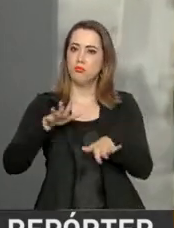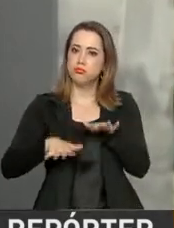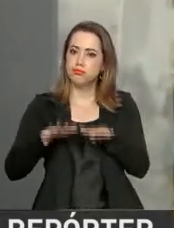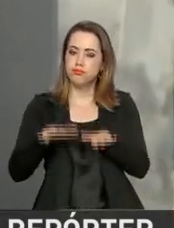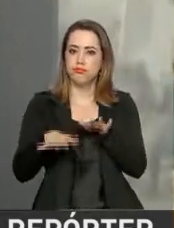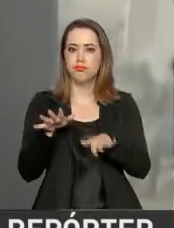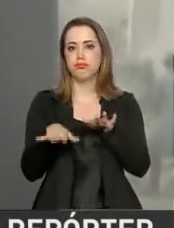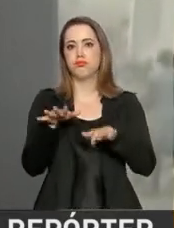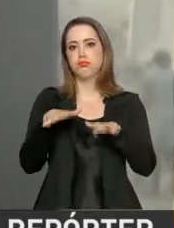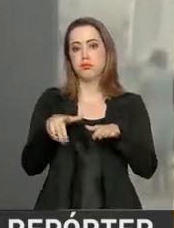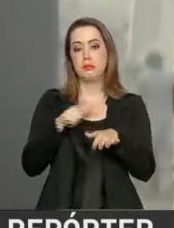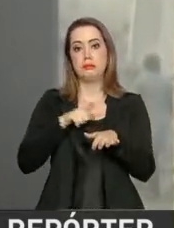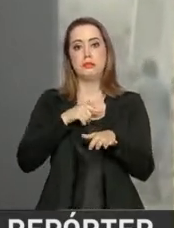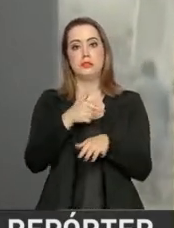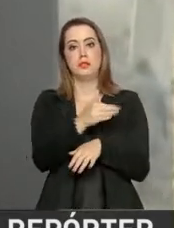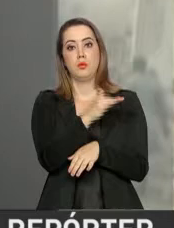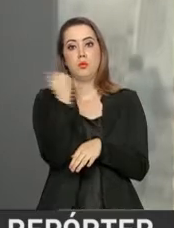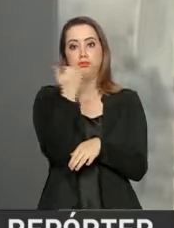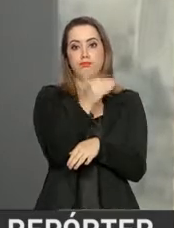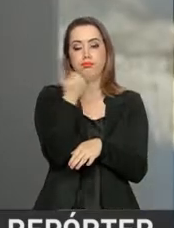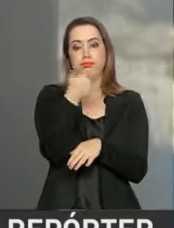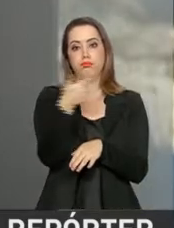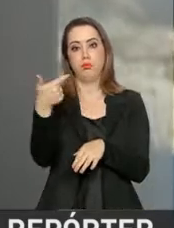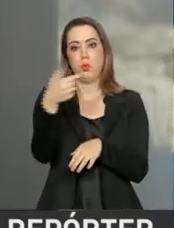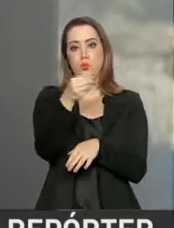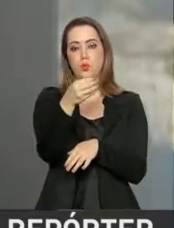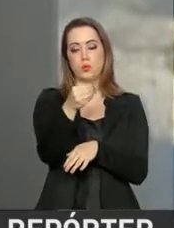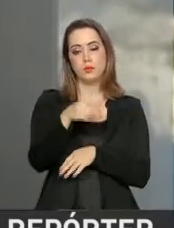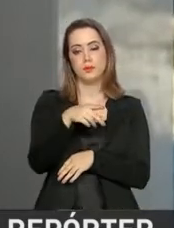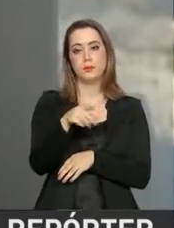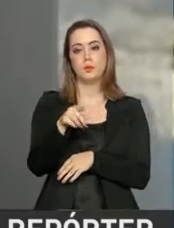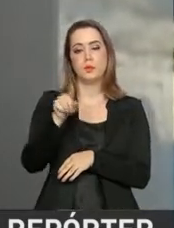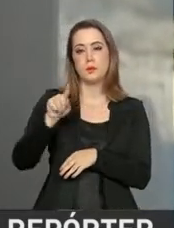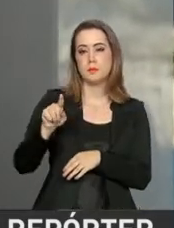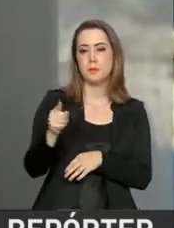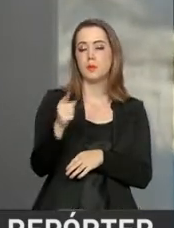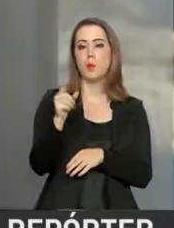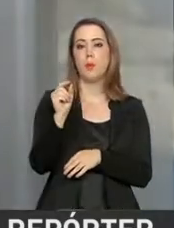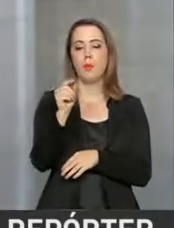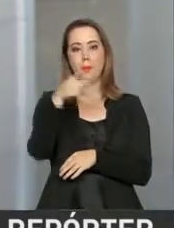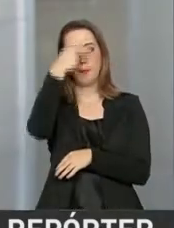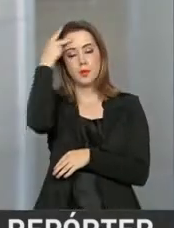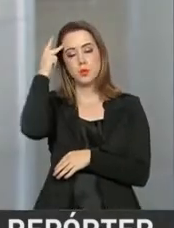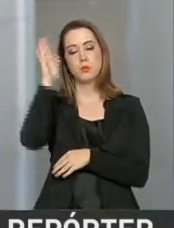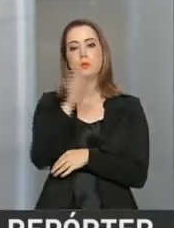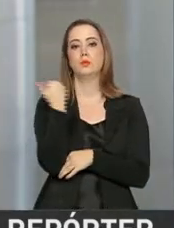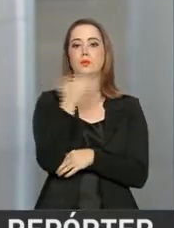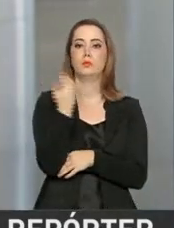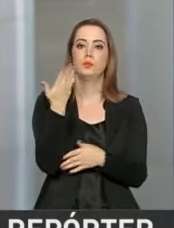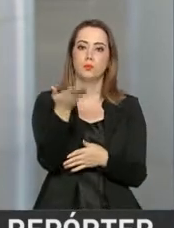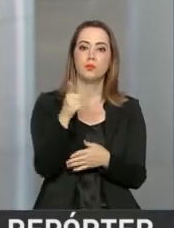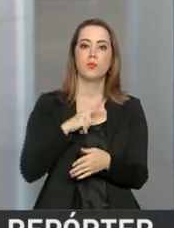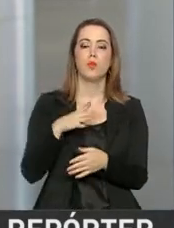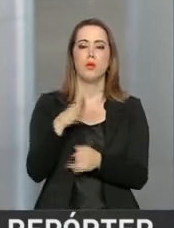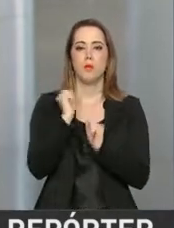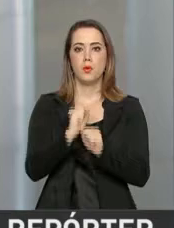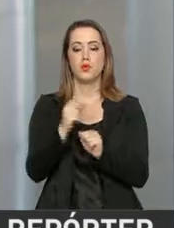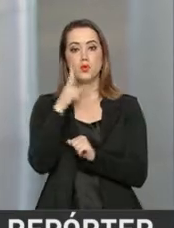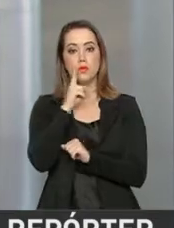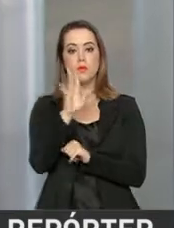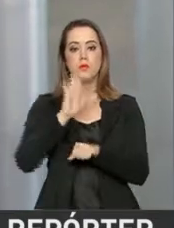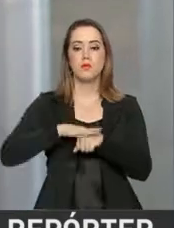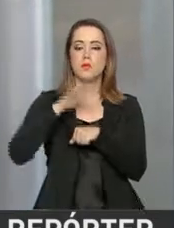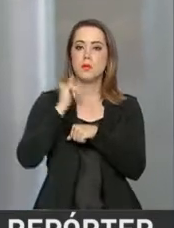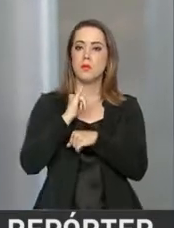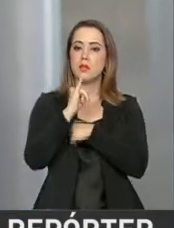de 200 mil mortos, além de milhares de feridos. Para quem se interessar, mais informações podem ser encontradas